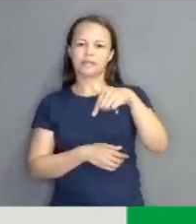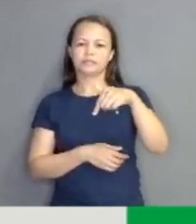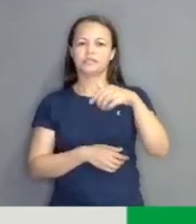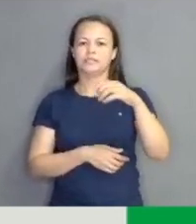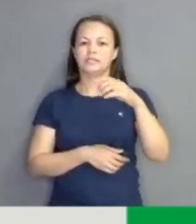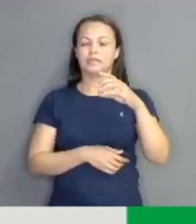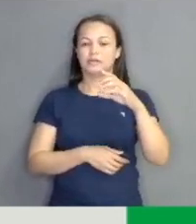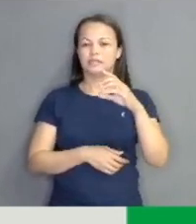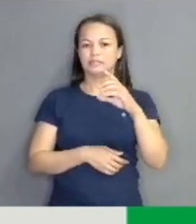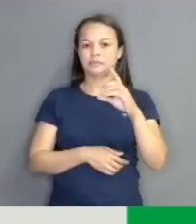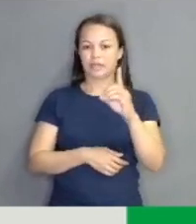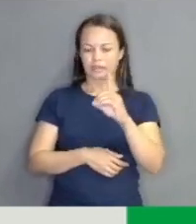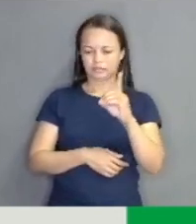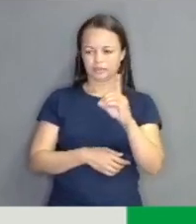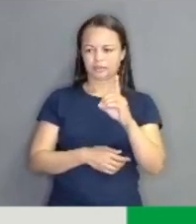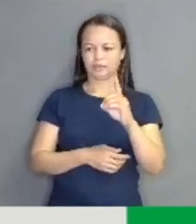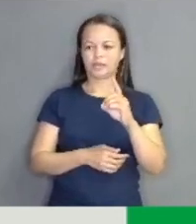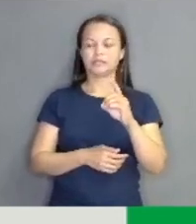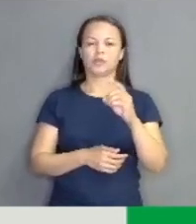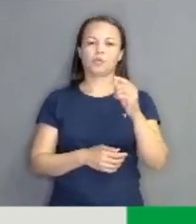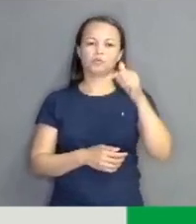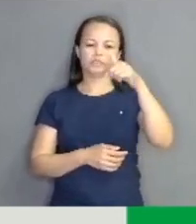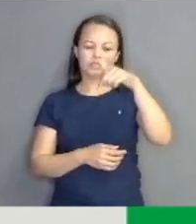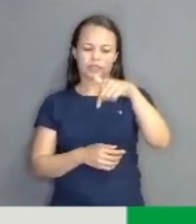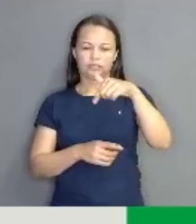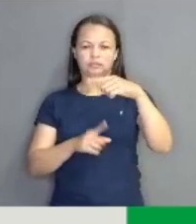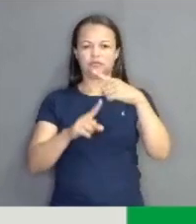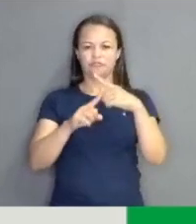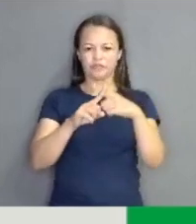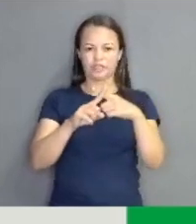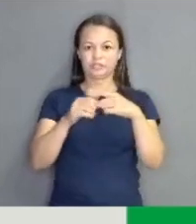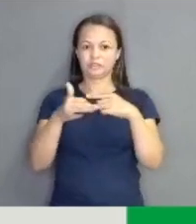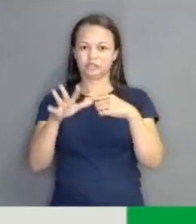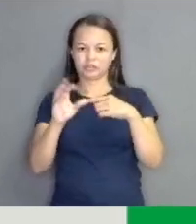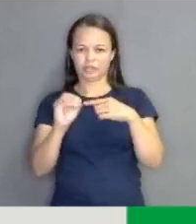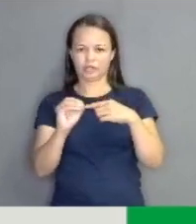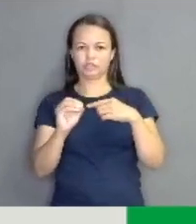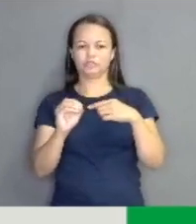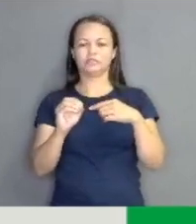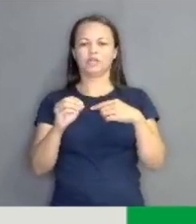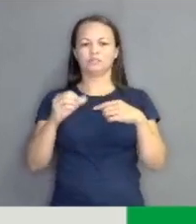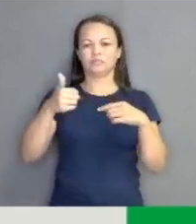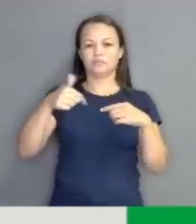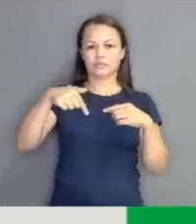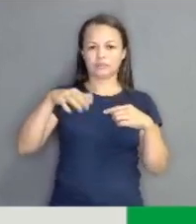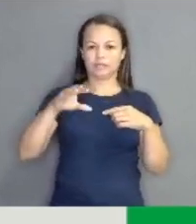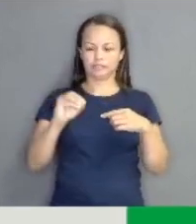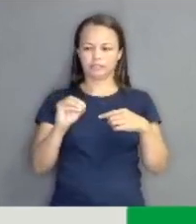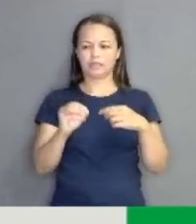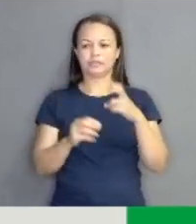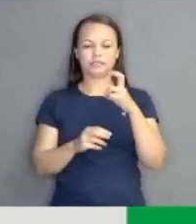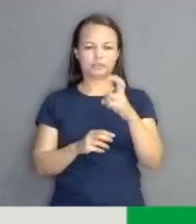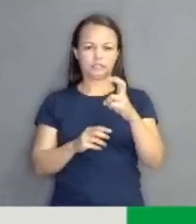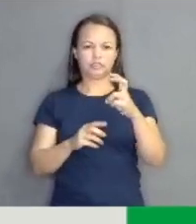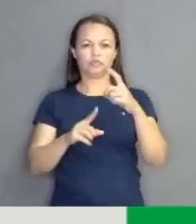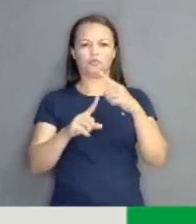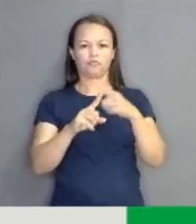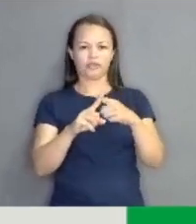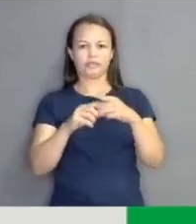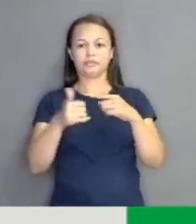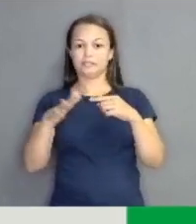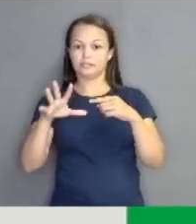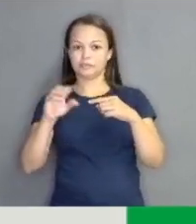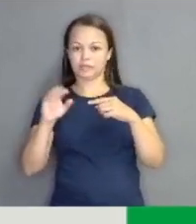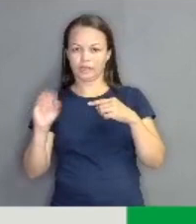ou seja, 7 vezes 10, tá? Temos o 70. 5 centenas, 5 vezes